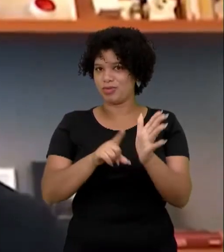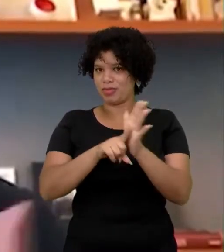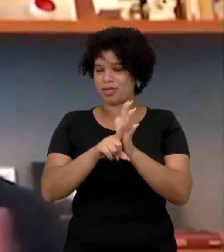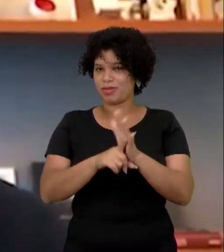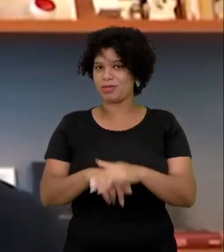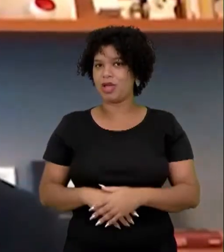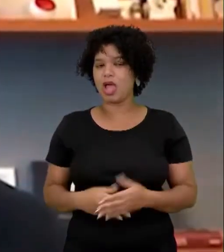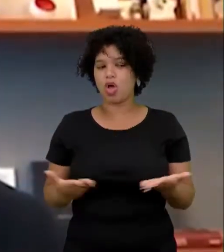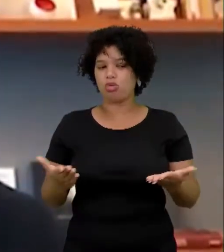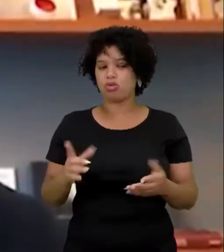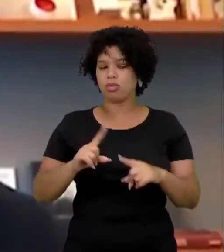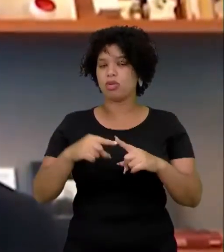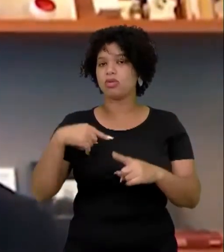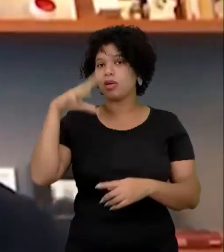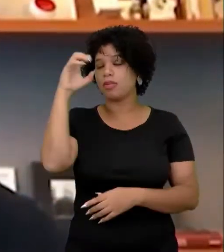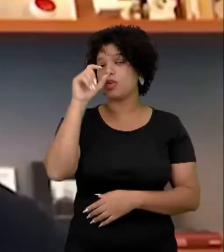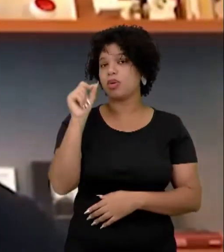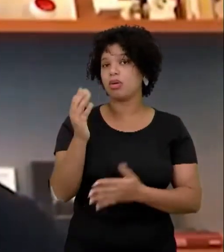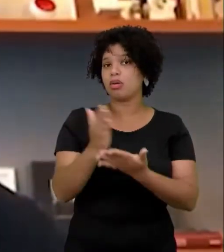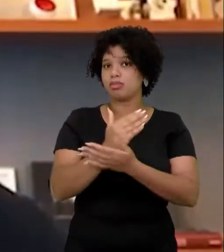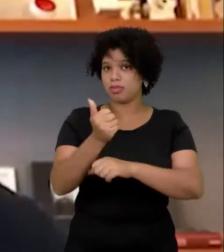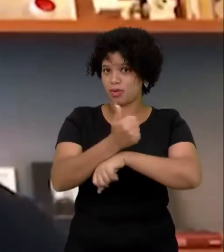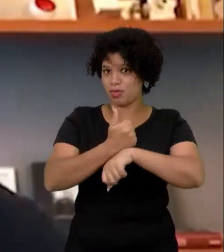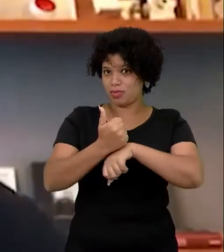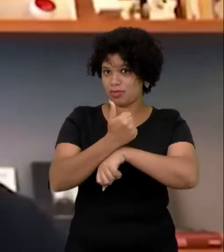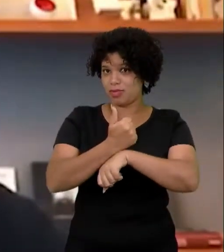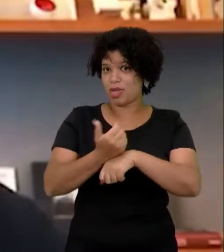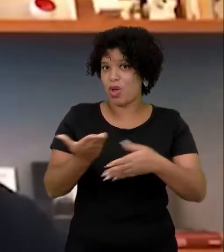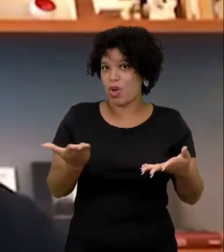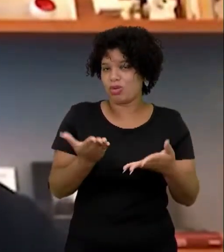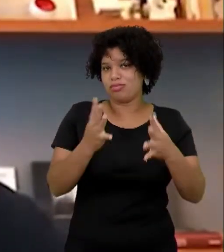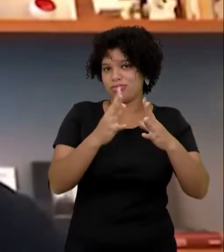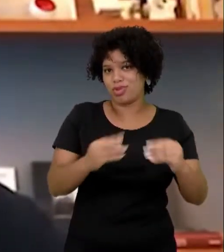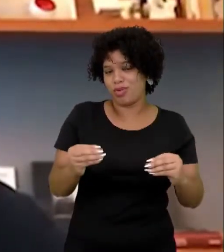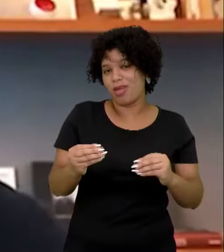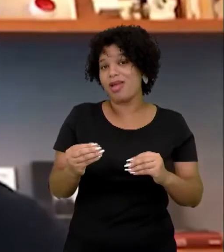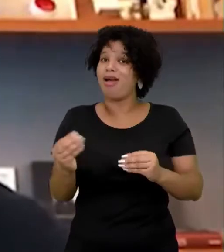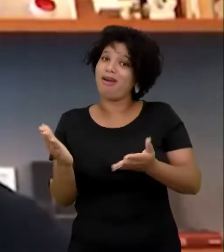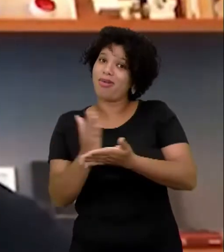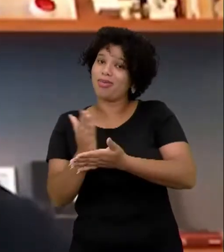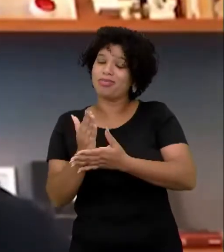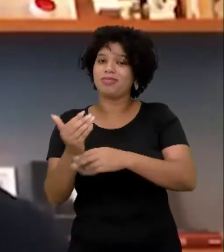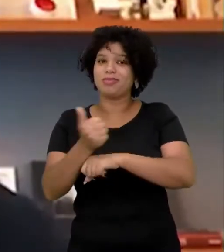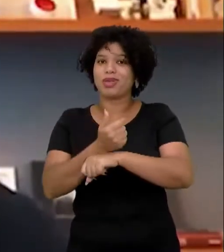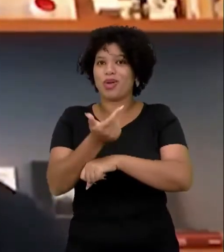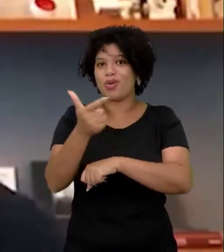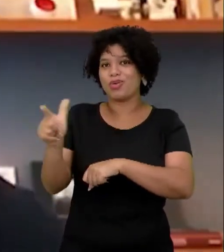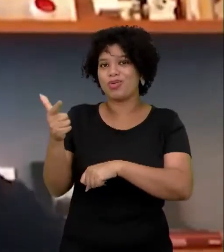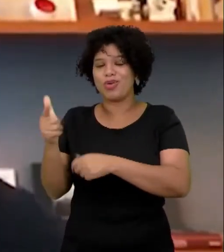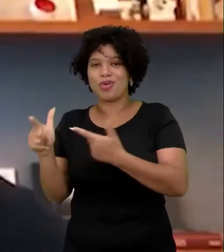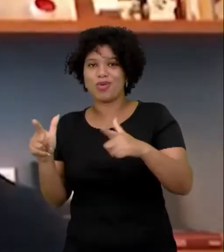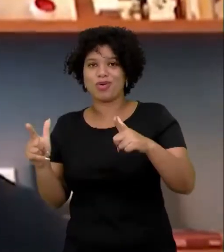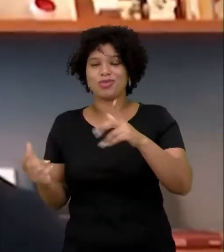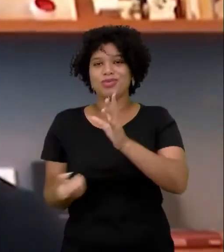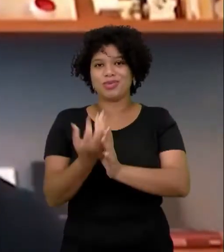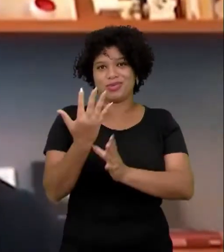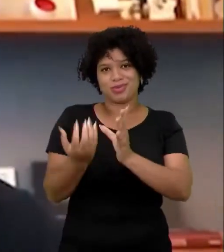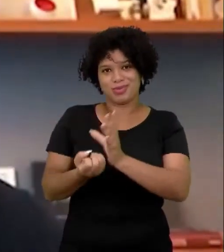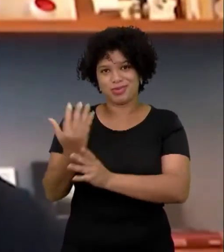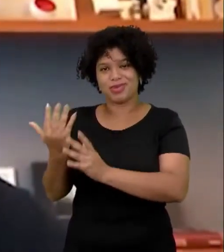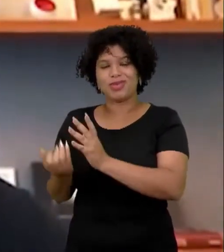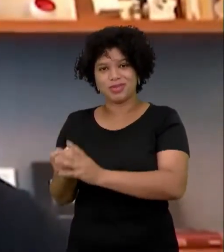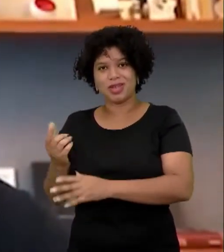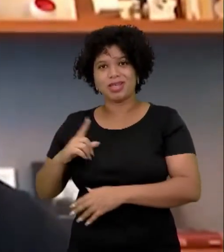aprendeu é que da mesma forma que profissões que existem hoje somem, novas profissões surgem. E normalmente estas novas profissões são as